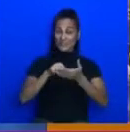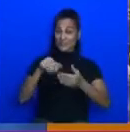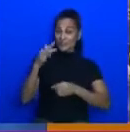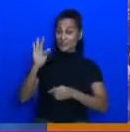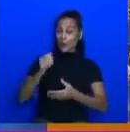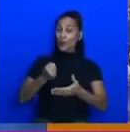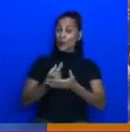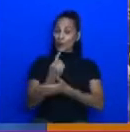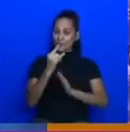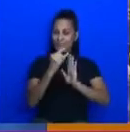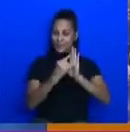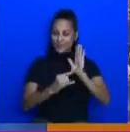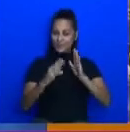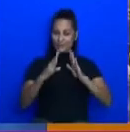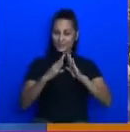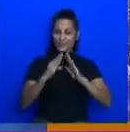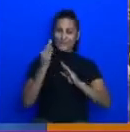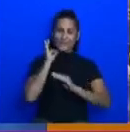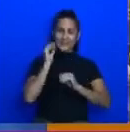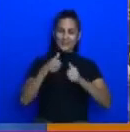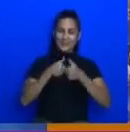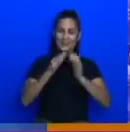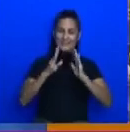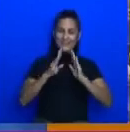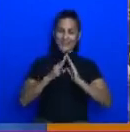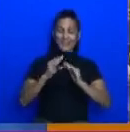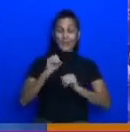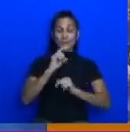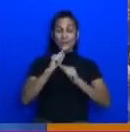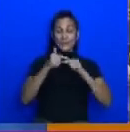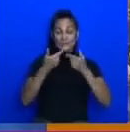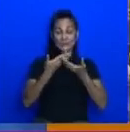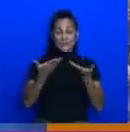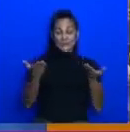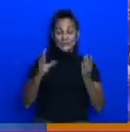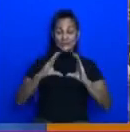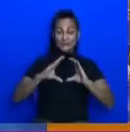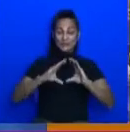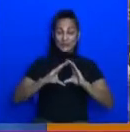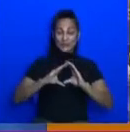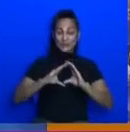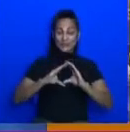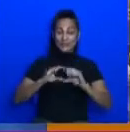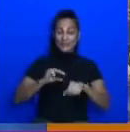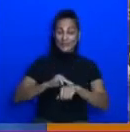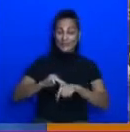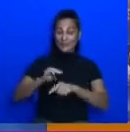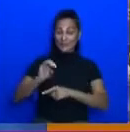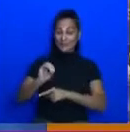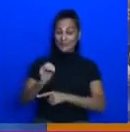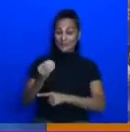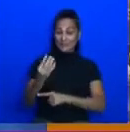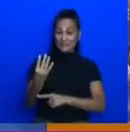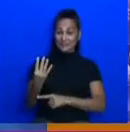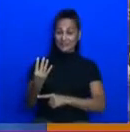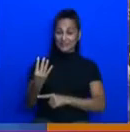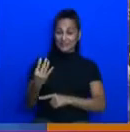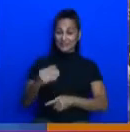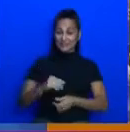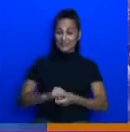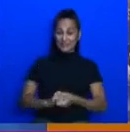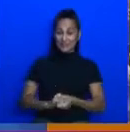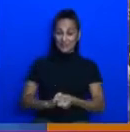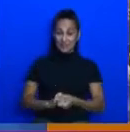Federal. Garanta o seu bilhete numa lotérica perto de você e boa sorte. Bola marrom, 04.